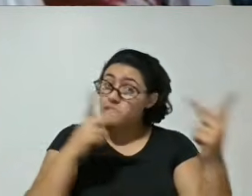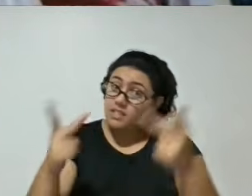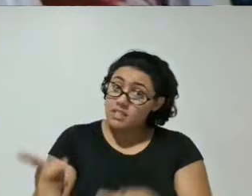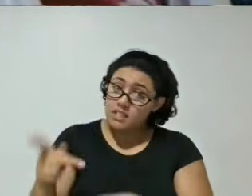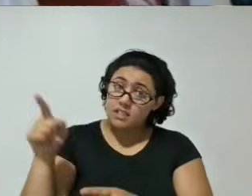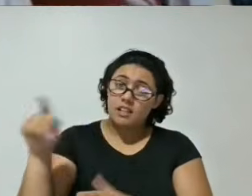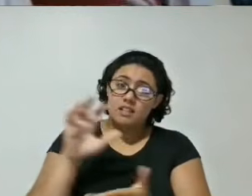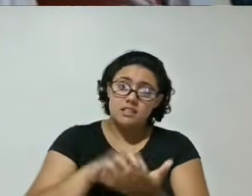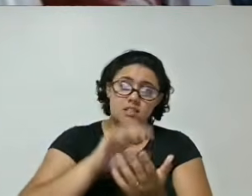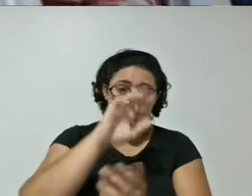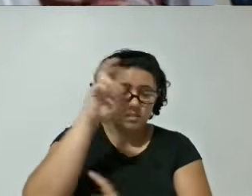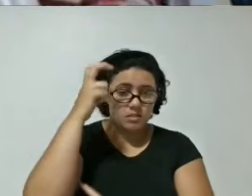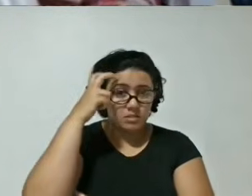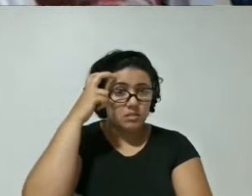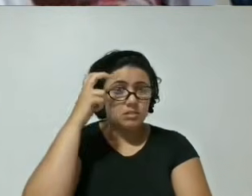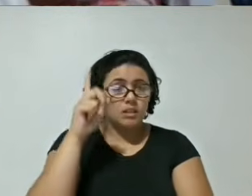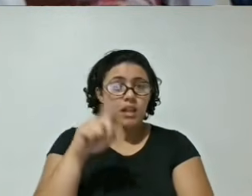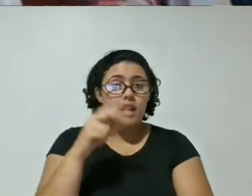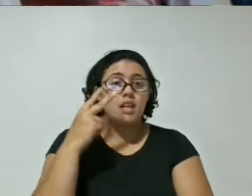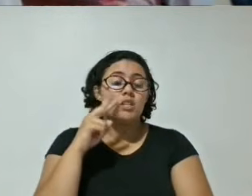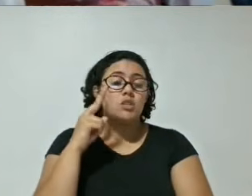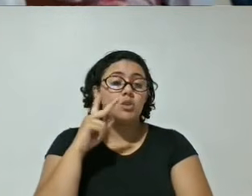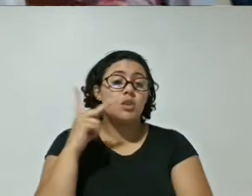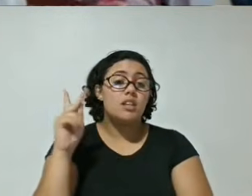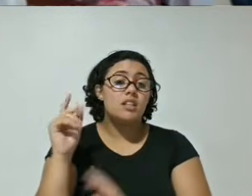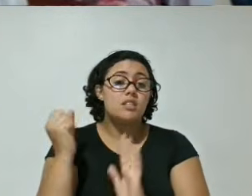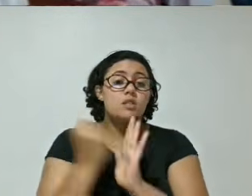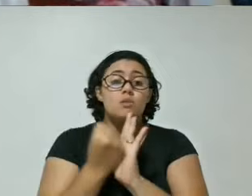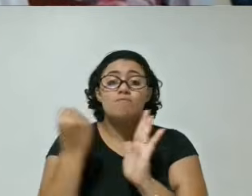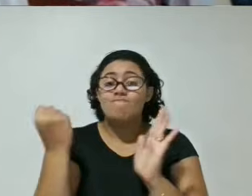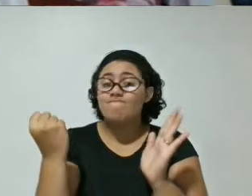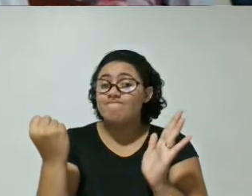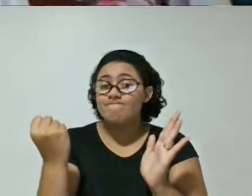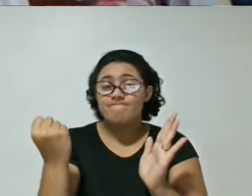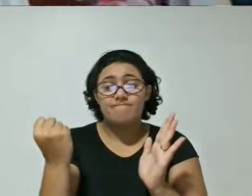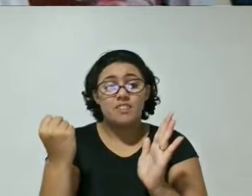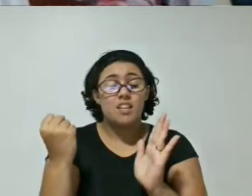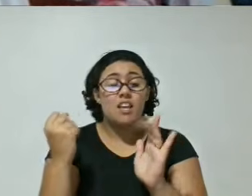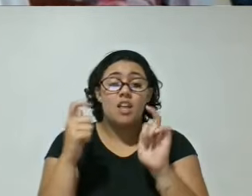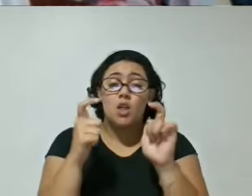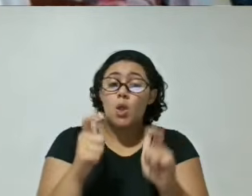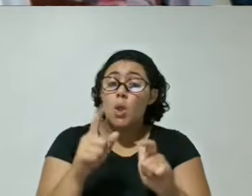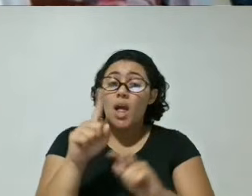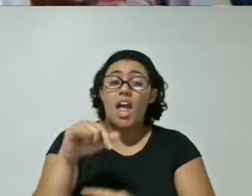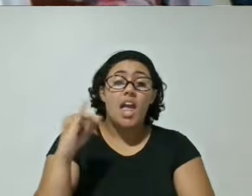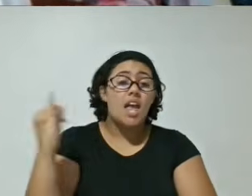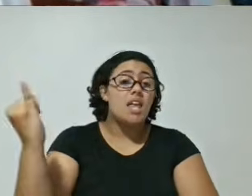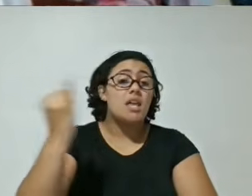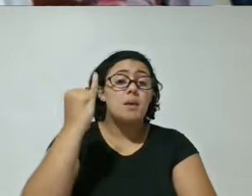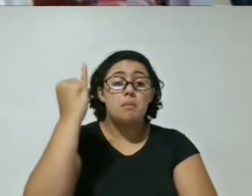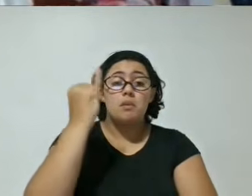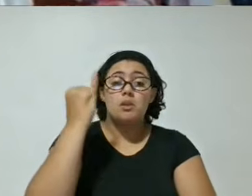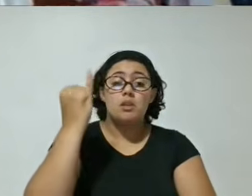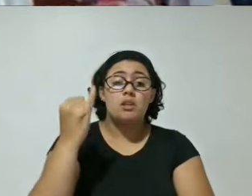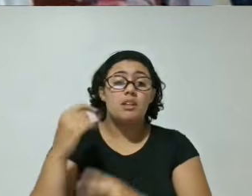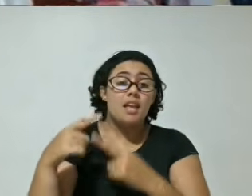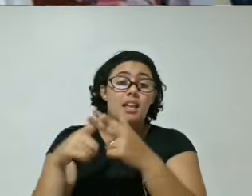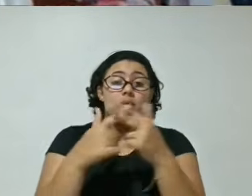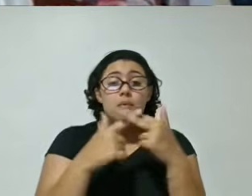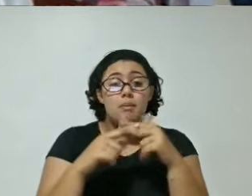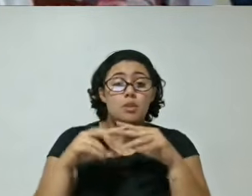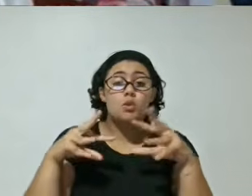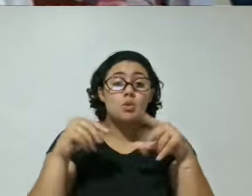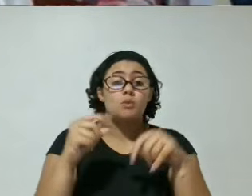desse lugar, porque a história desse lugar é a história da importância que esses equipamentos todos têm para a cidade. Hoje em dia são